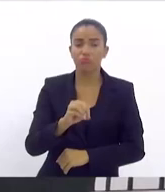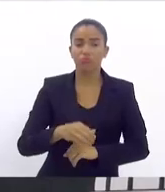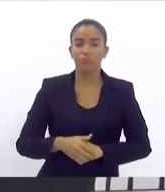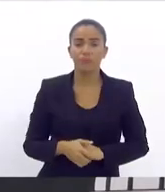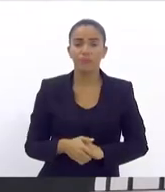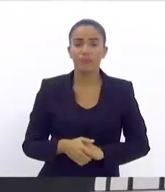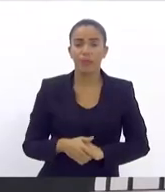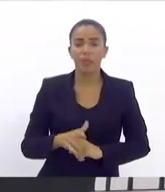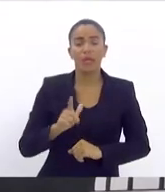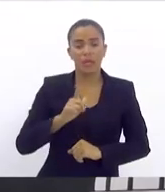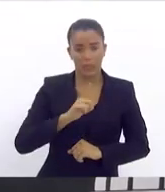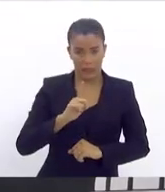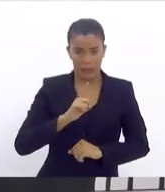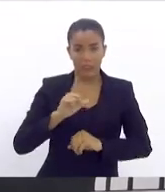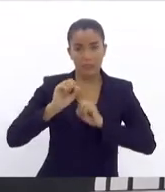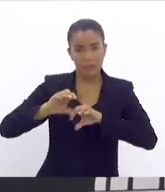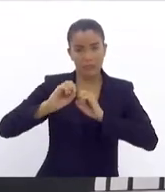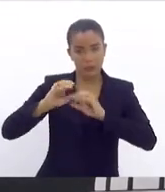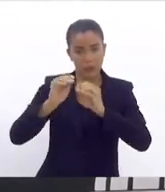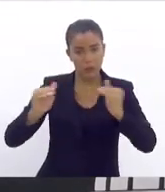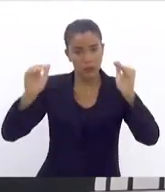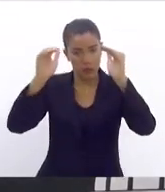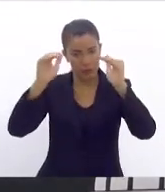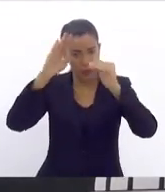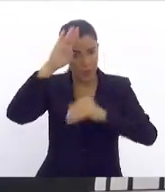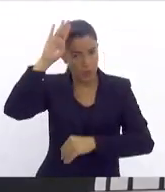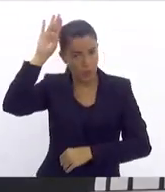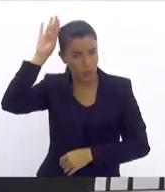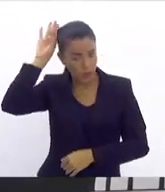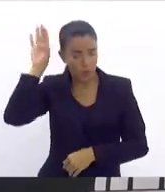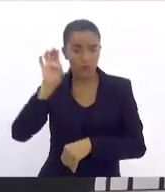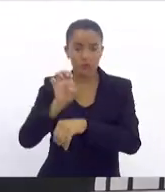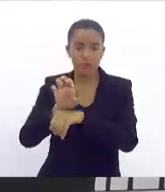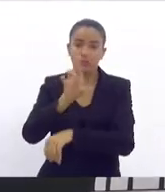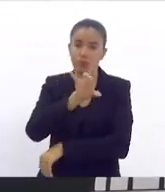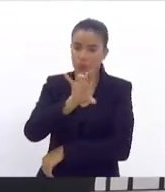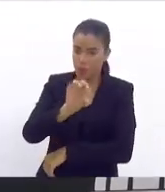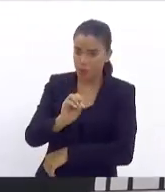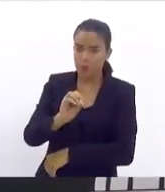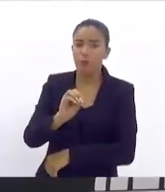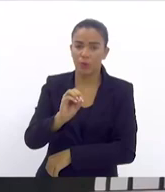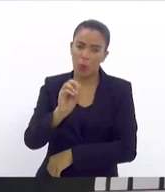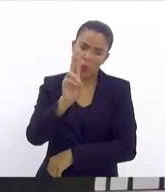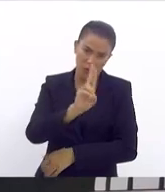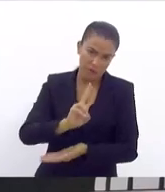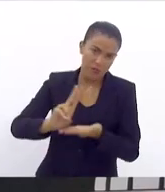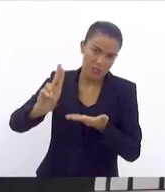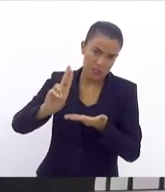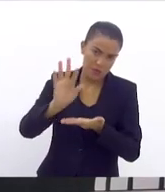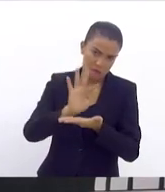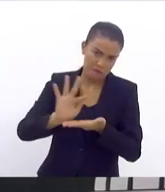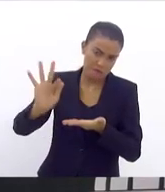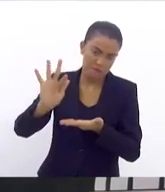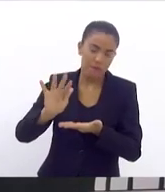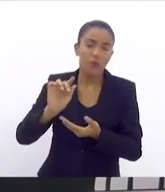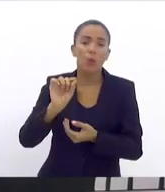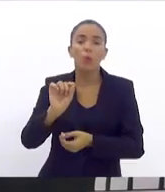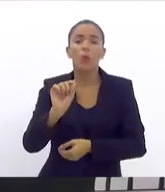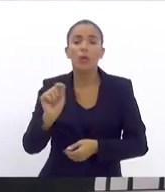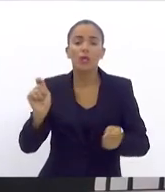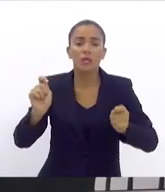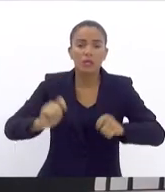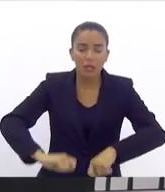consequência, ensino superior públicas do Estado do Rio de Janeiro, são as universidades, no que couber